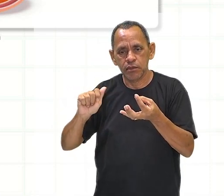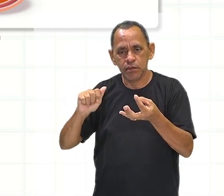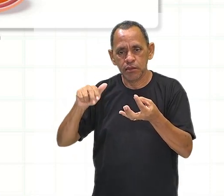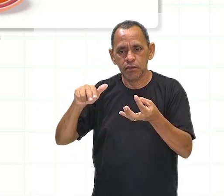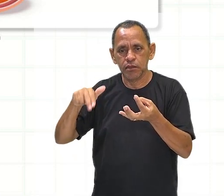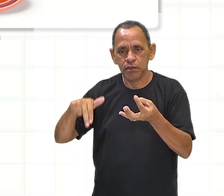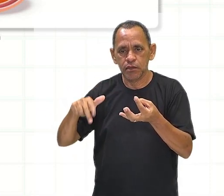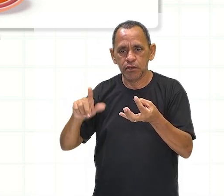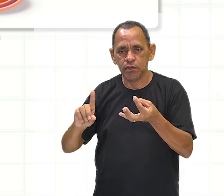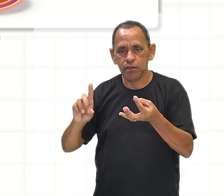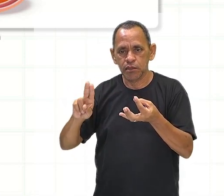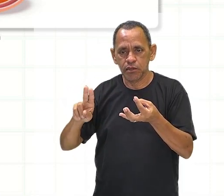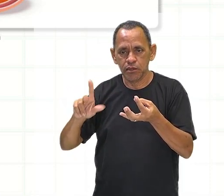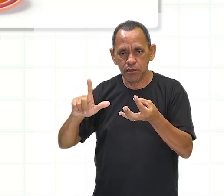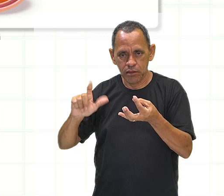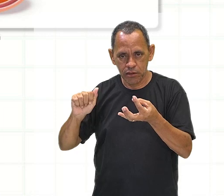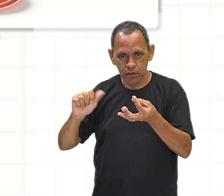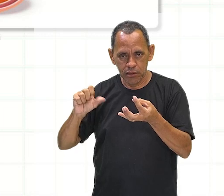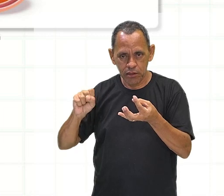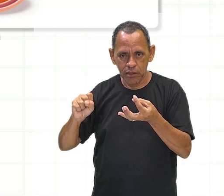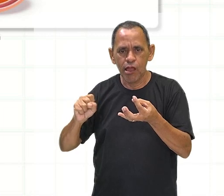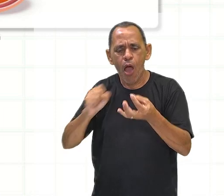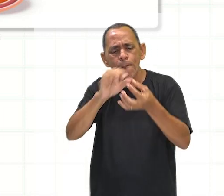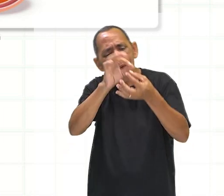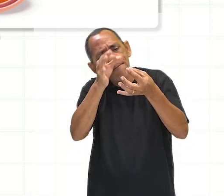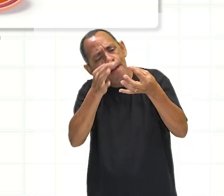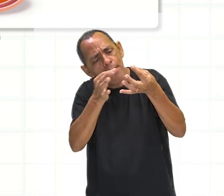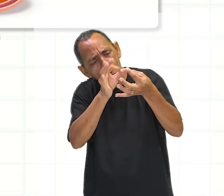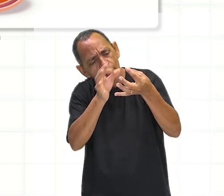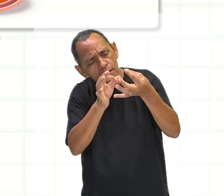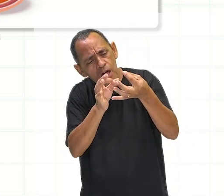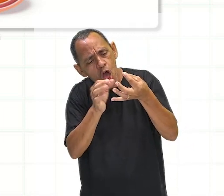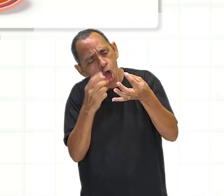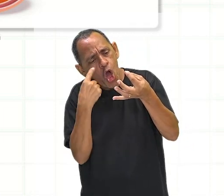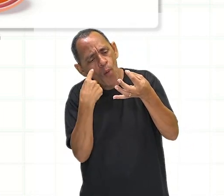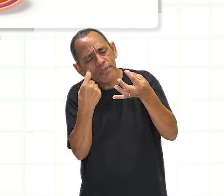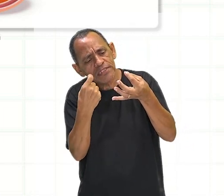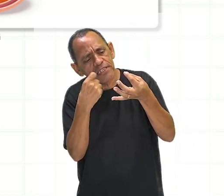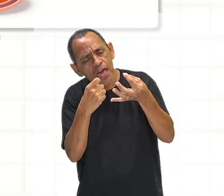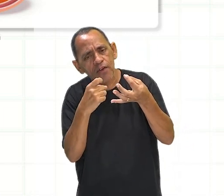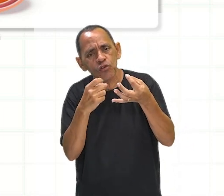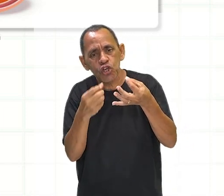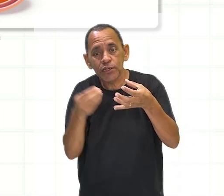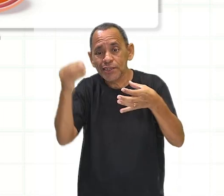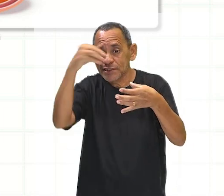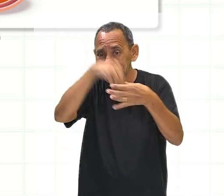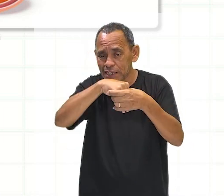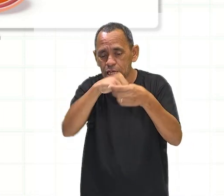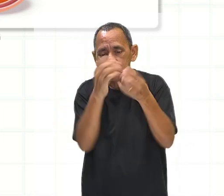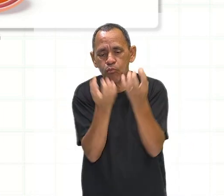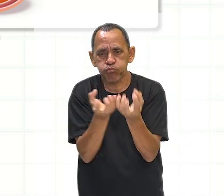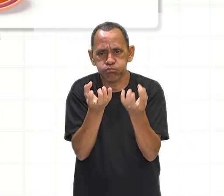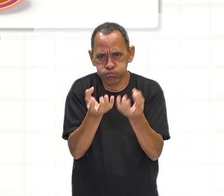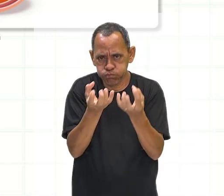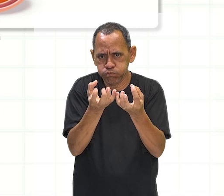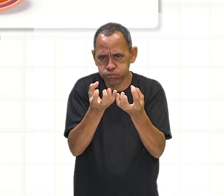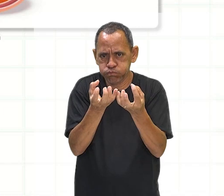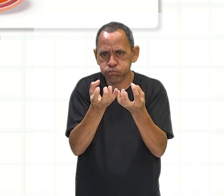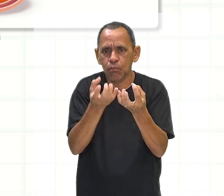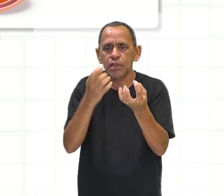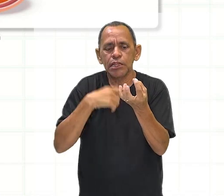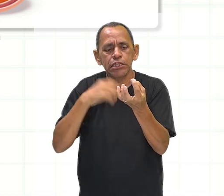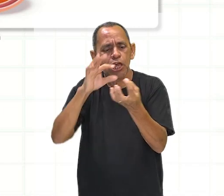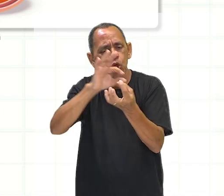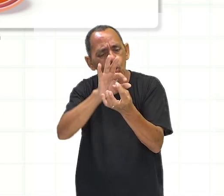na nossa imagem você consegue observar os testículos, né, no interior aqui dessa bolsa, como a gente